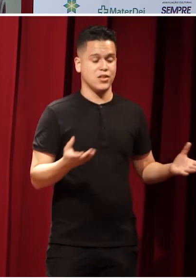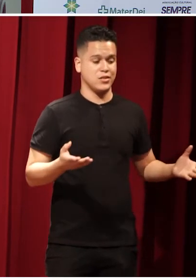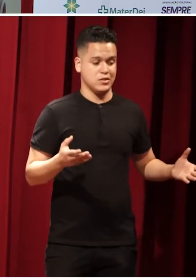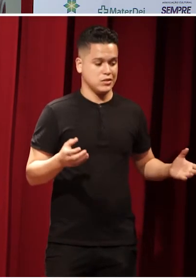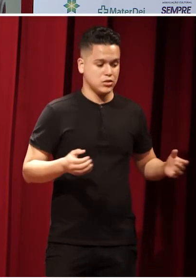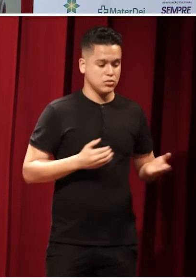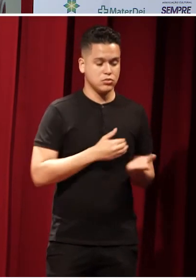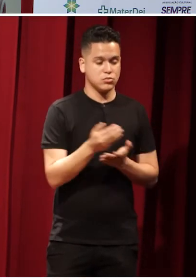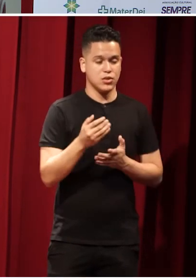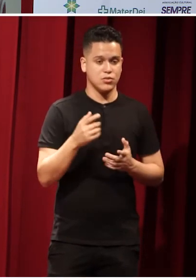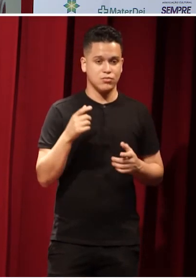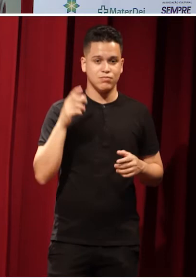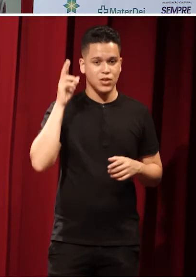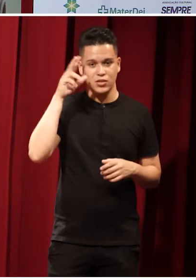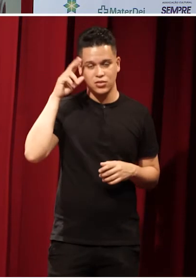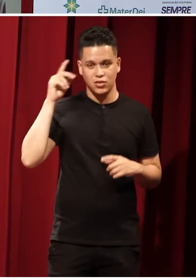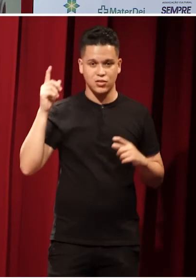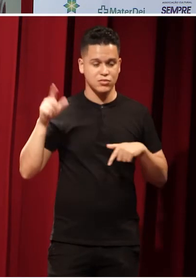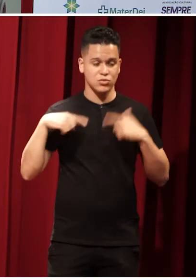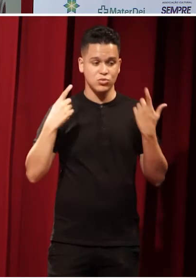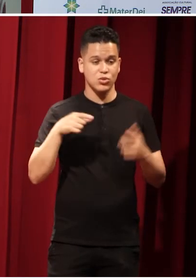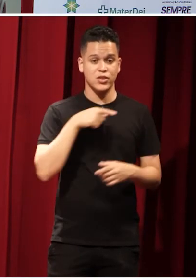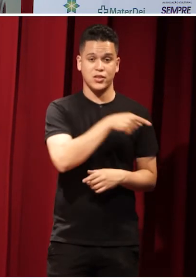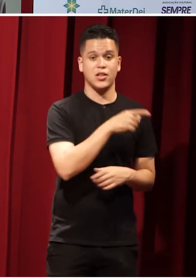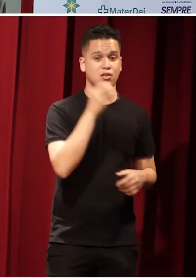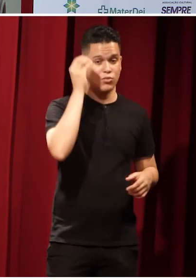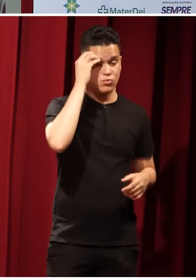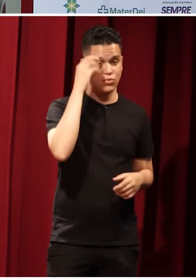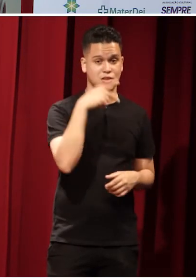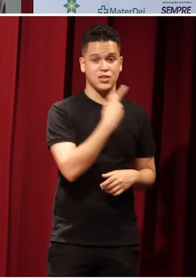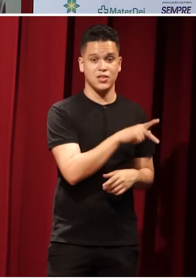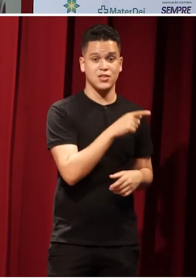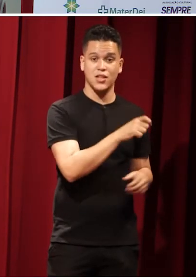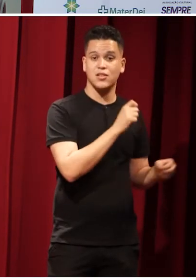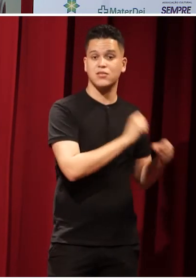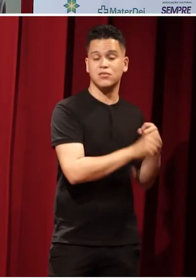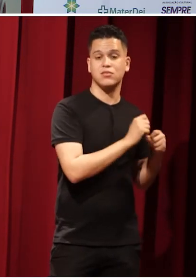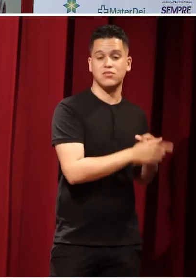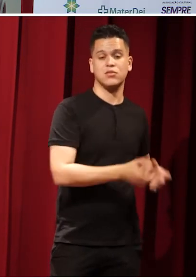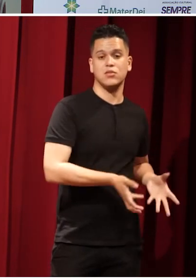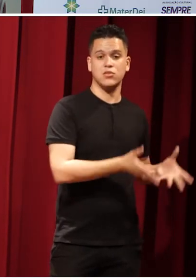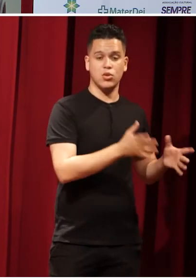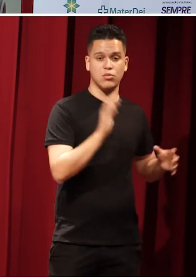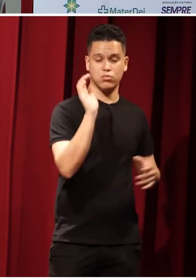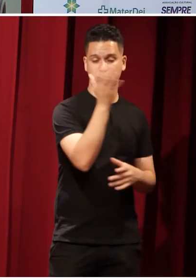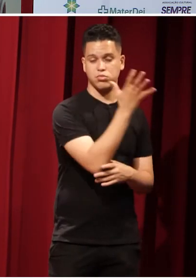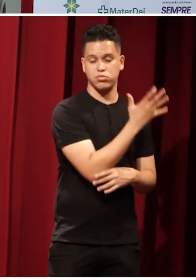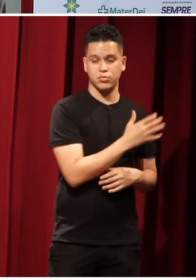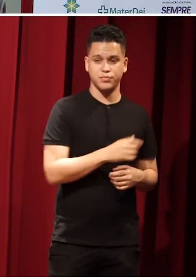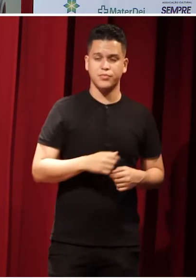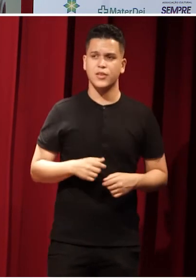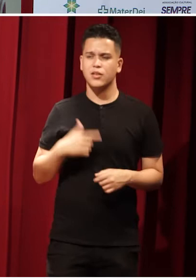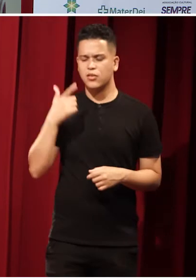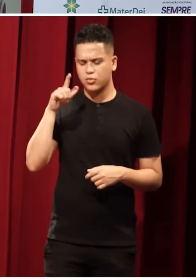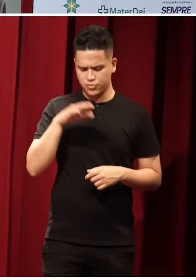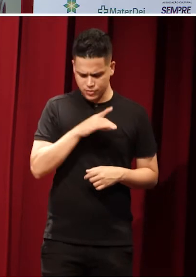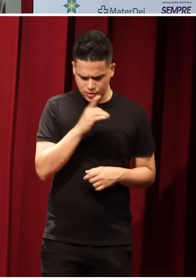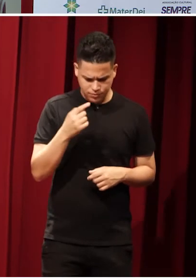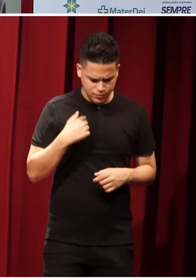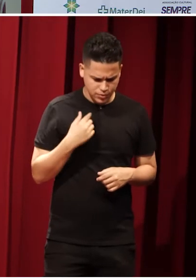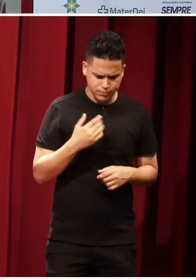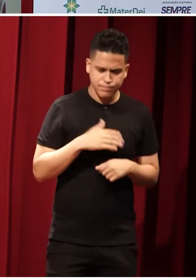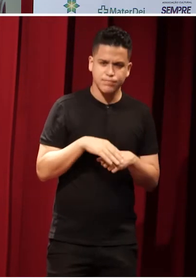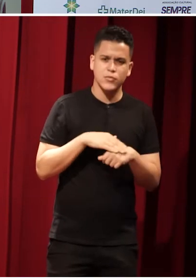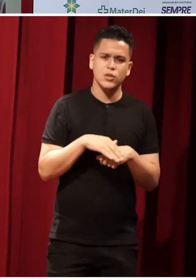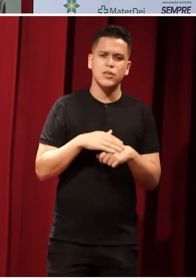história delirante que eles estavam pondo fogo na floresta. E é uma história delirante. Outro dia eu estava conversando com alguém que estava fazendo